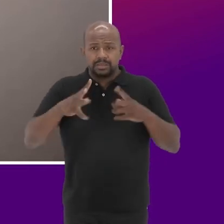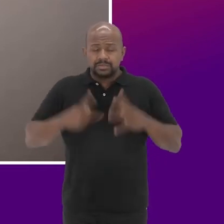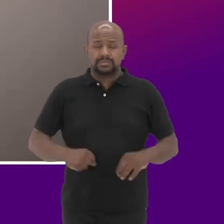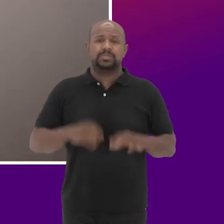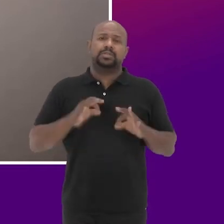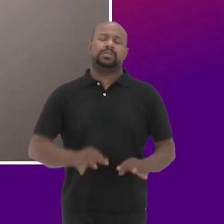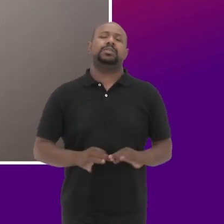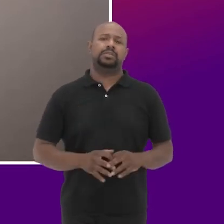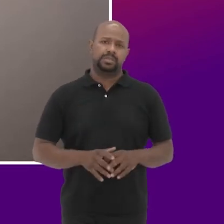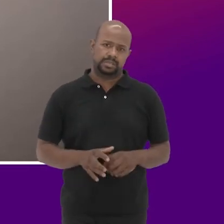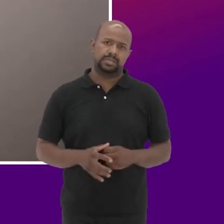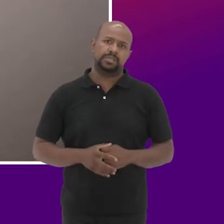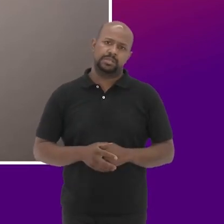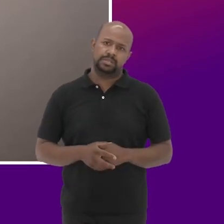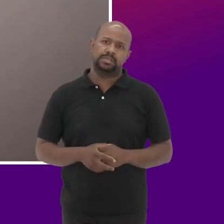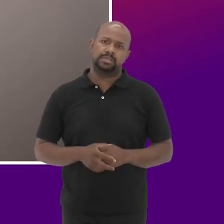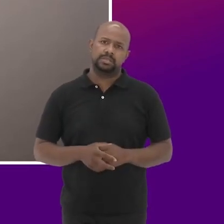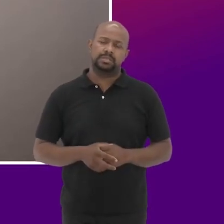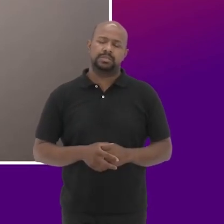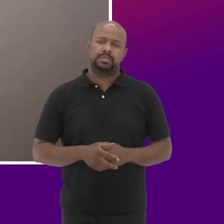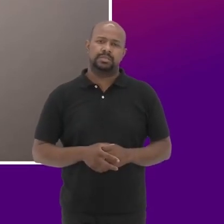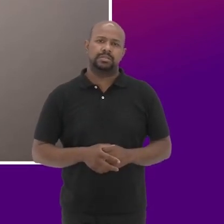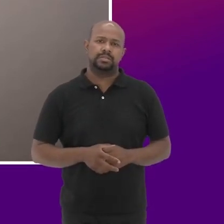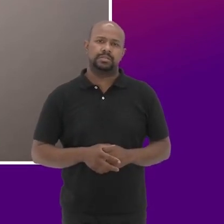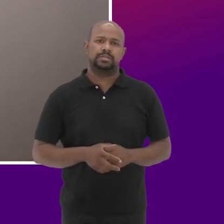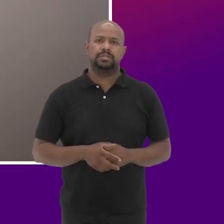como deveria.